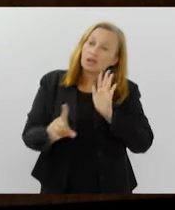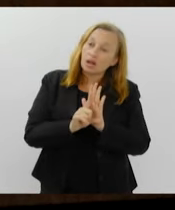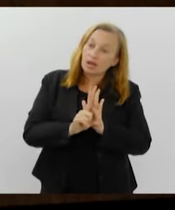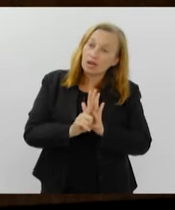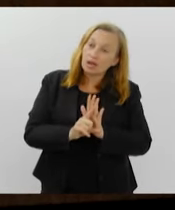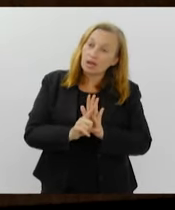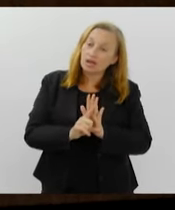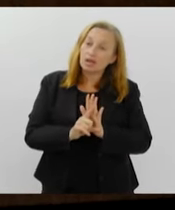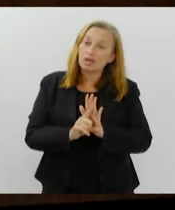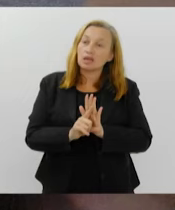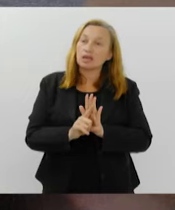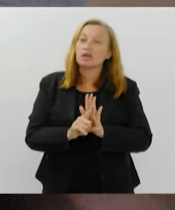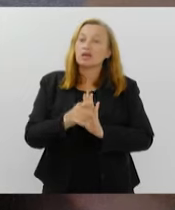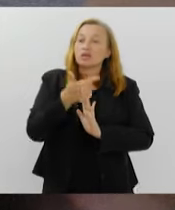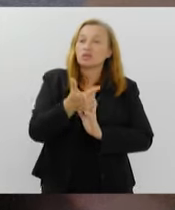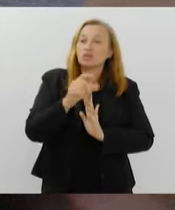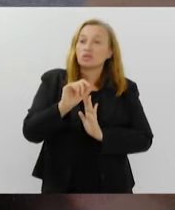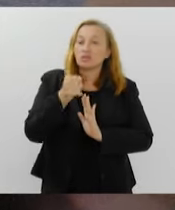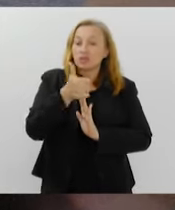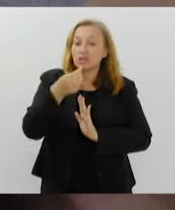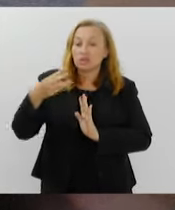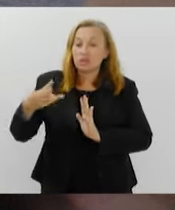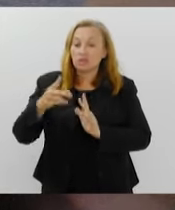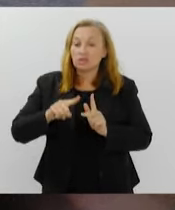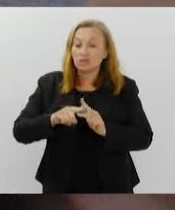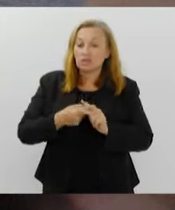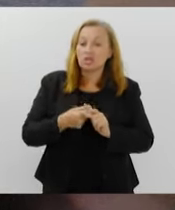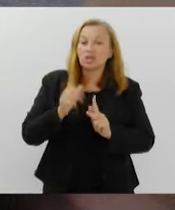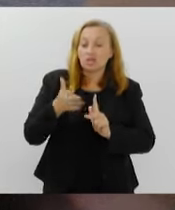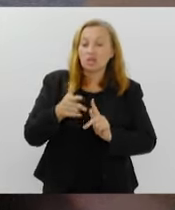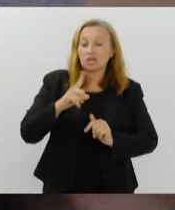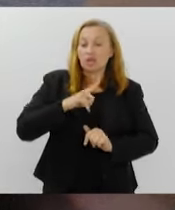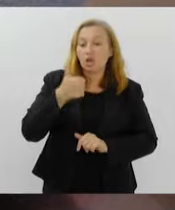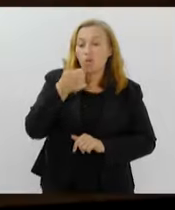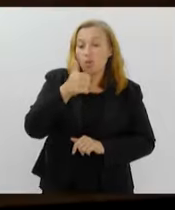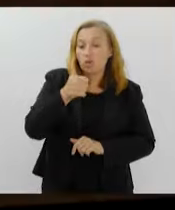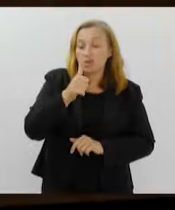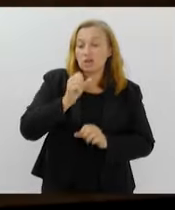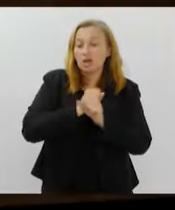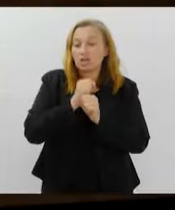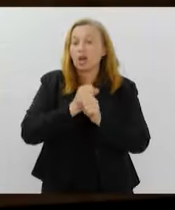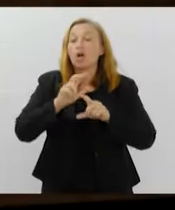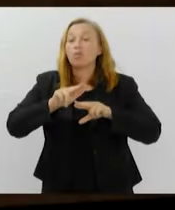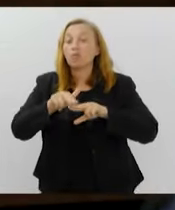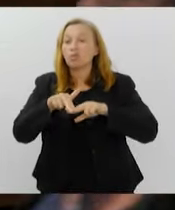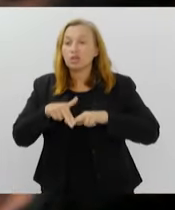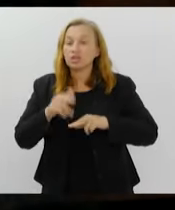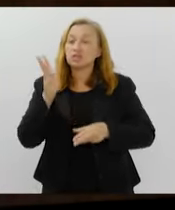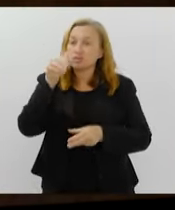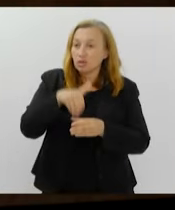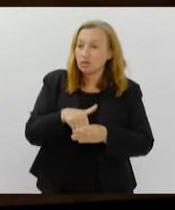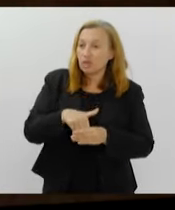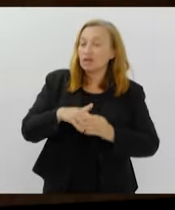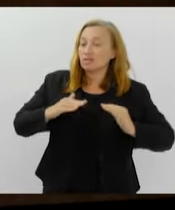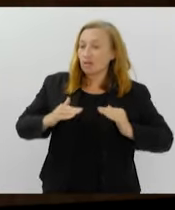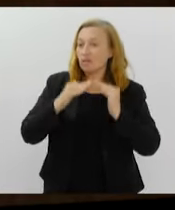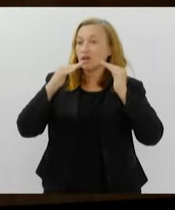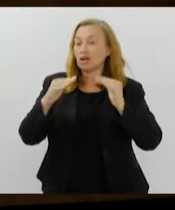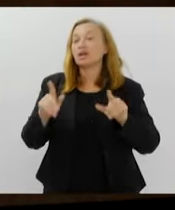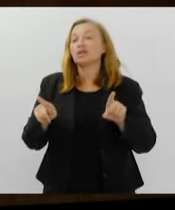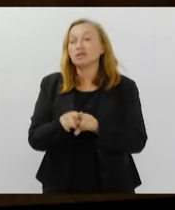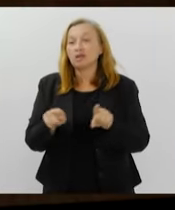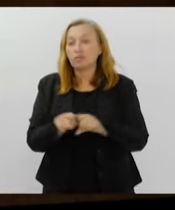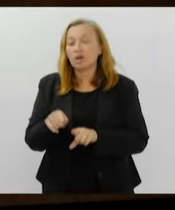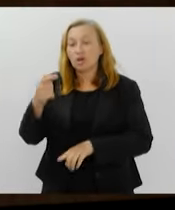modernizando uma lei de 2013 que já tem 11 anos portanto favorável também como